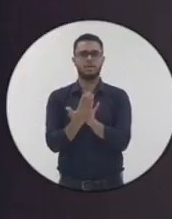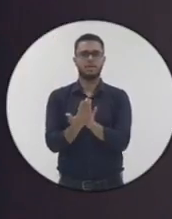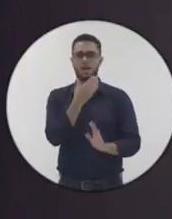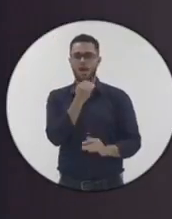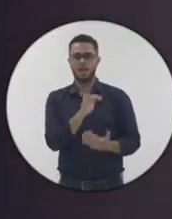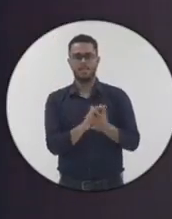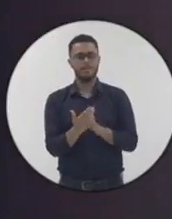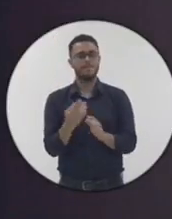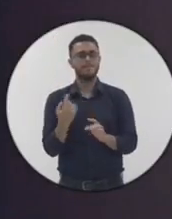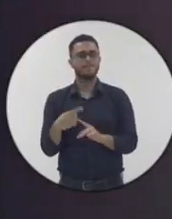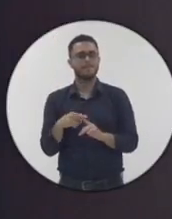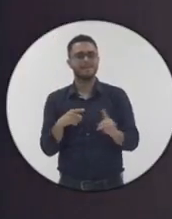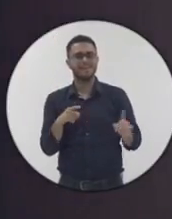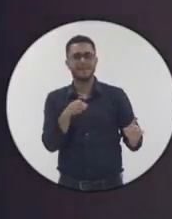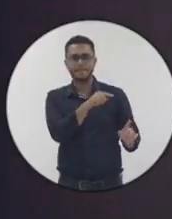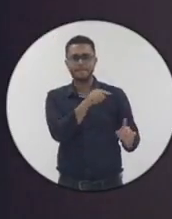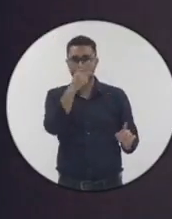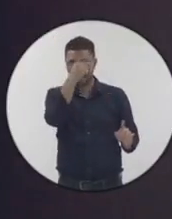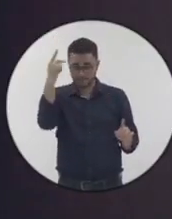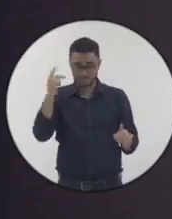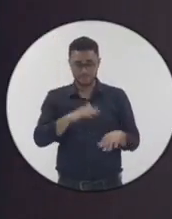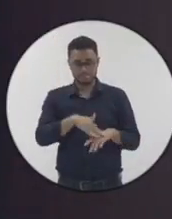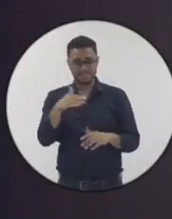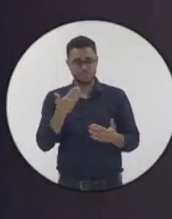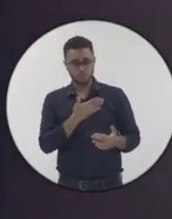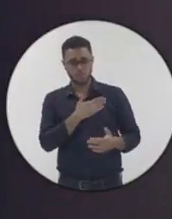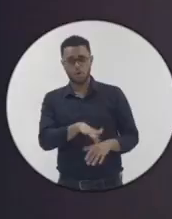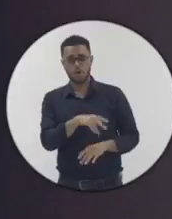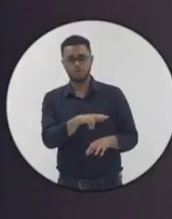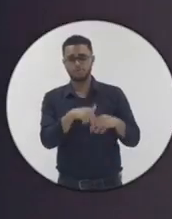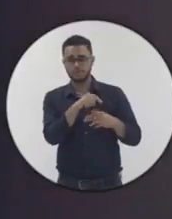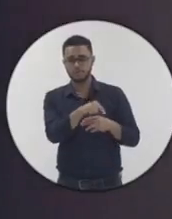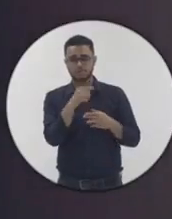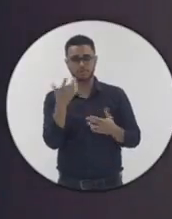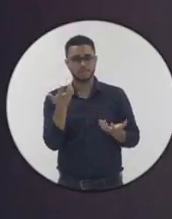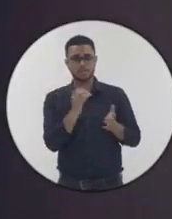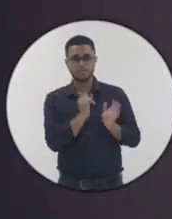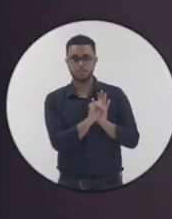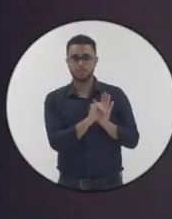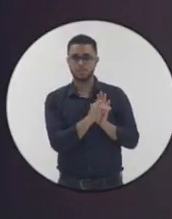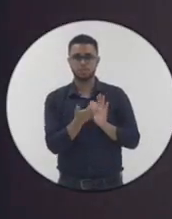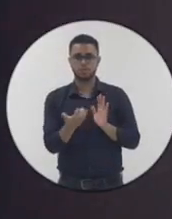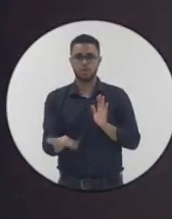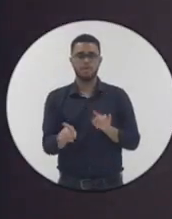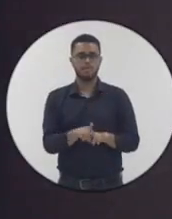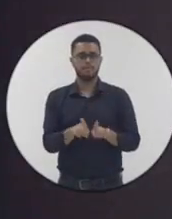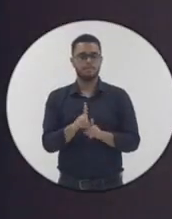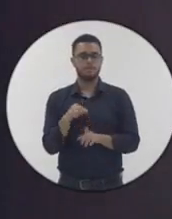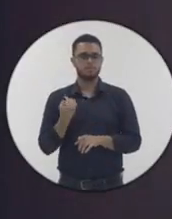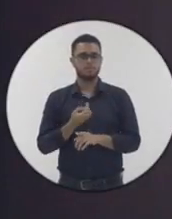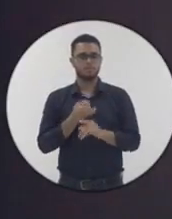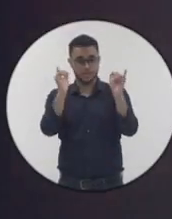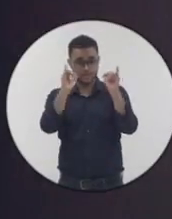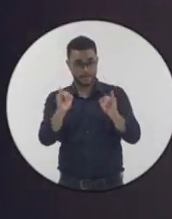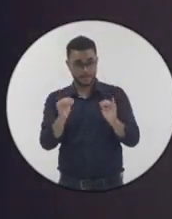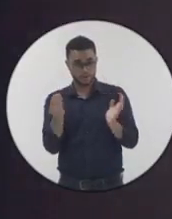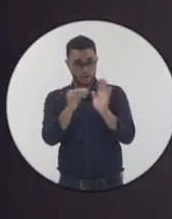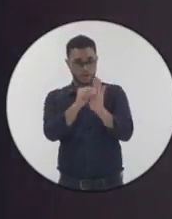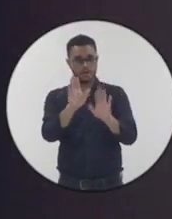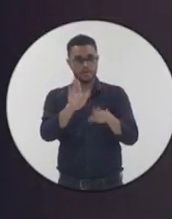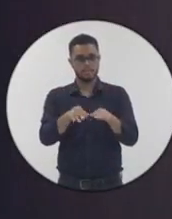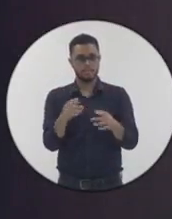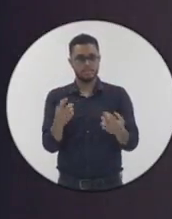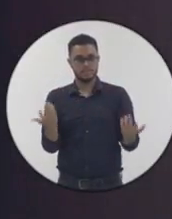sente ainda maior repulsa por conta do que a gente traz na nossa identidade, na nossa colocação direta de imagem, um afronto, talvez,